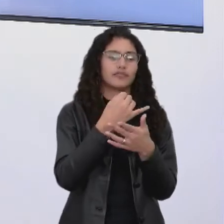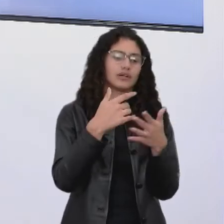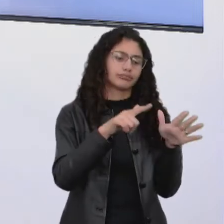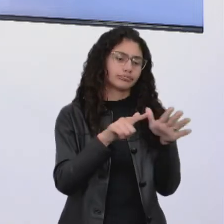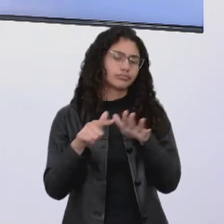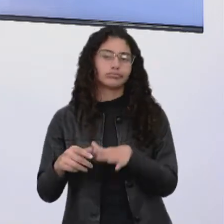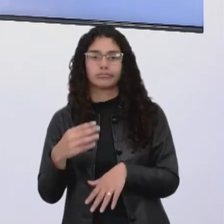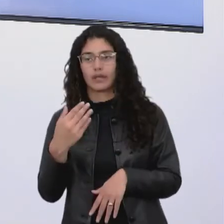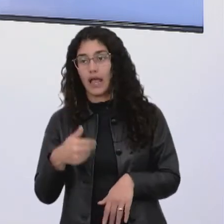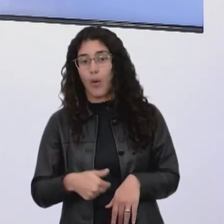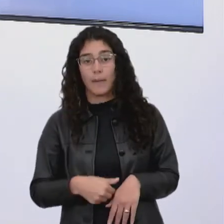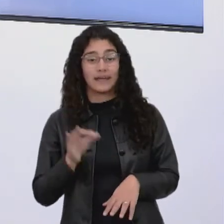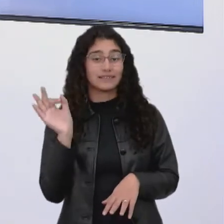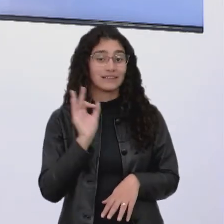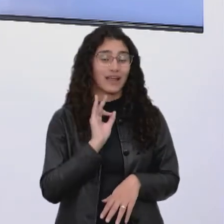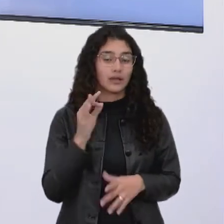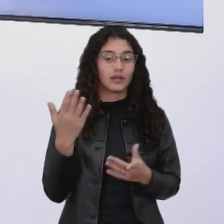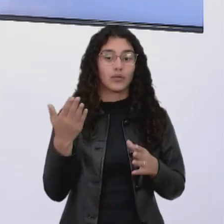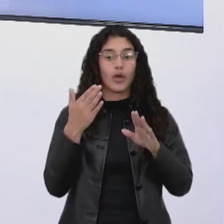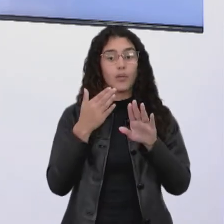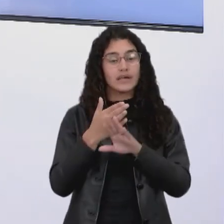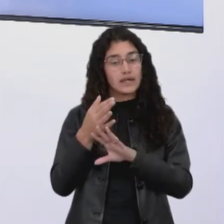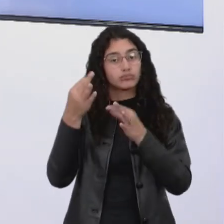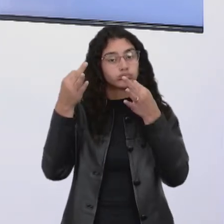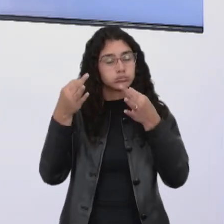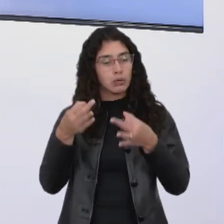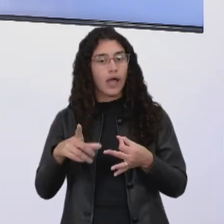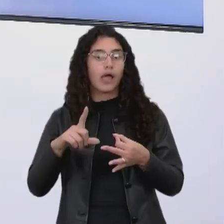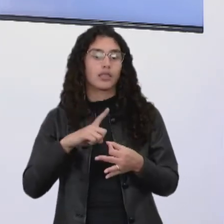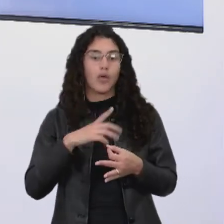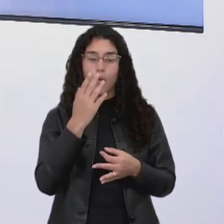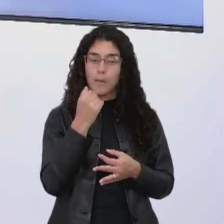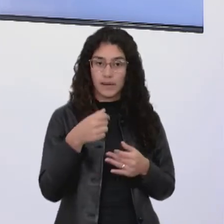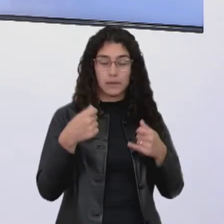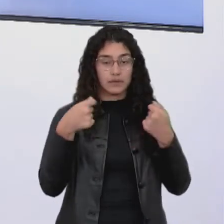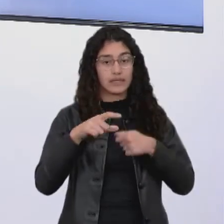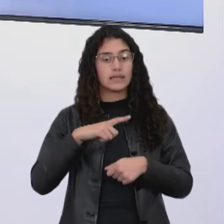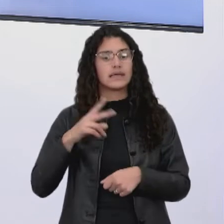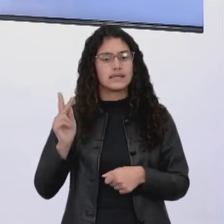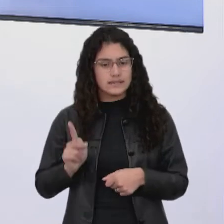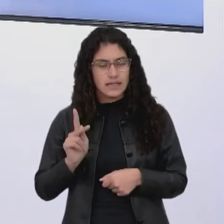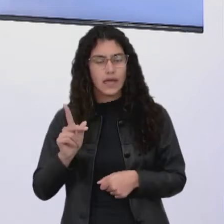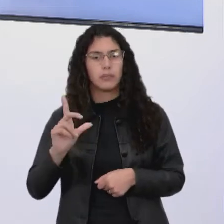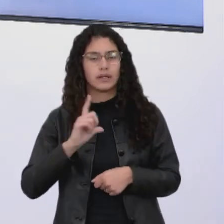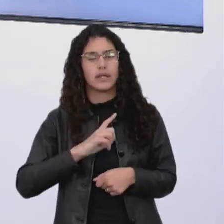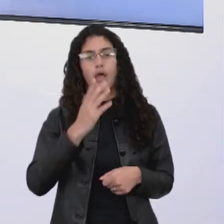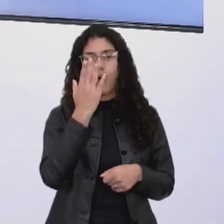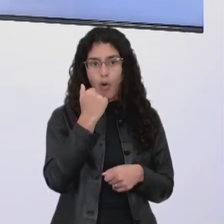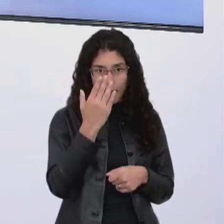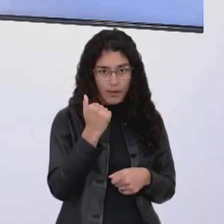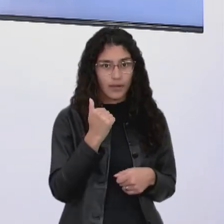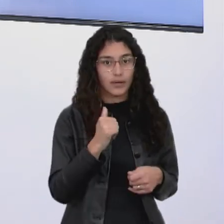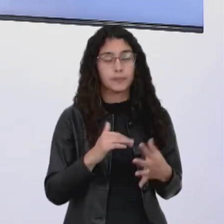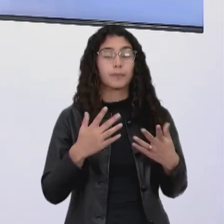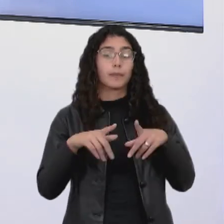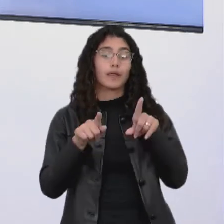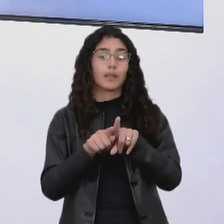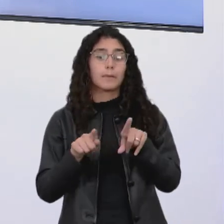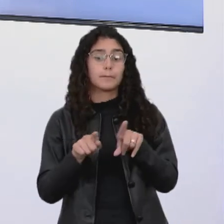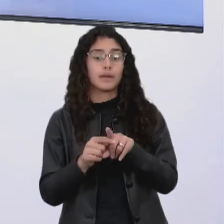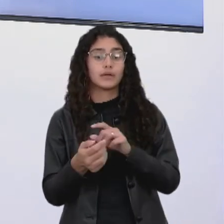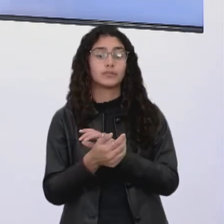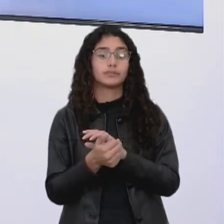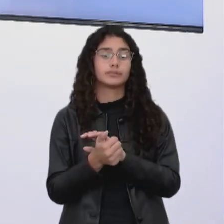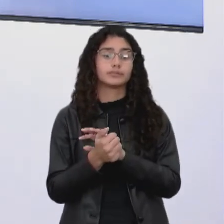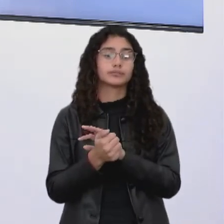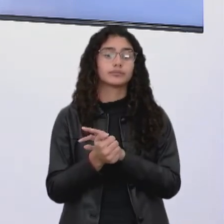comer. Então aqui é um acesso regular, então quer dizer que você sempre vai ter acesso à alimentação. E permanente,